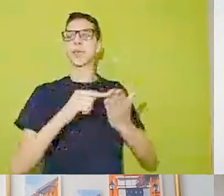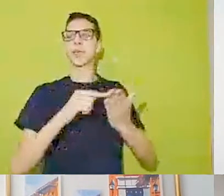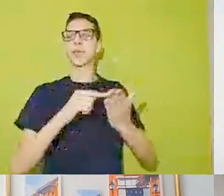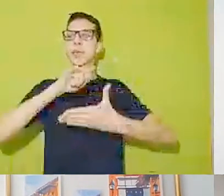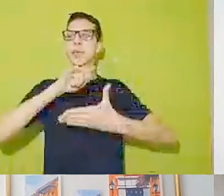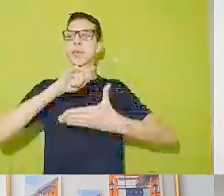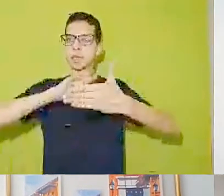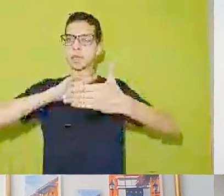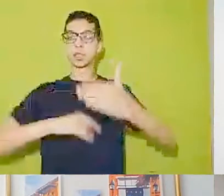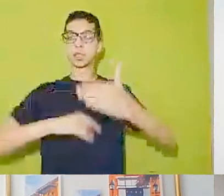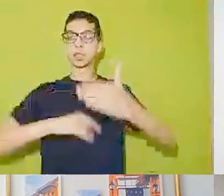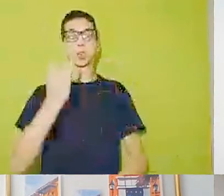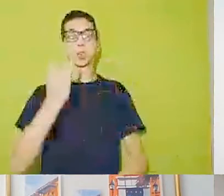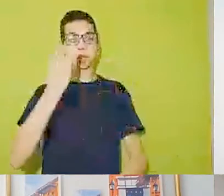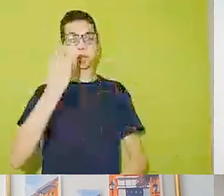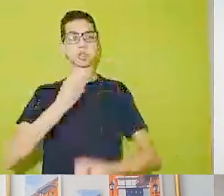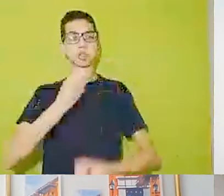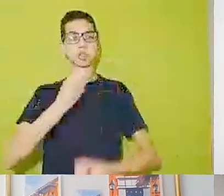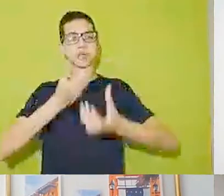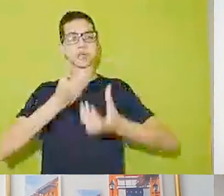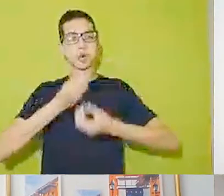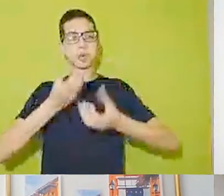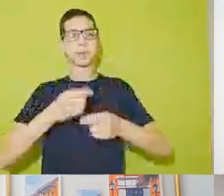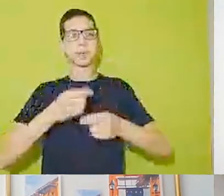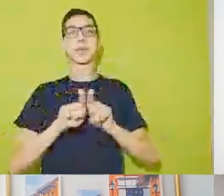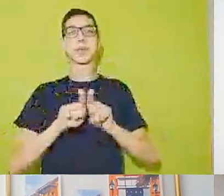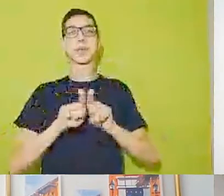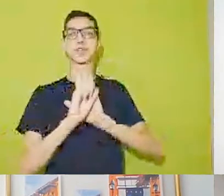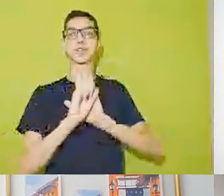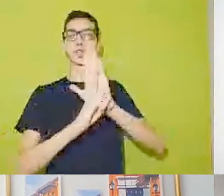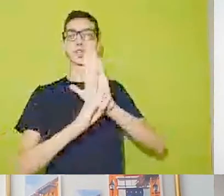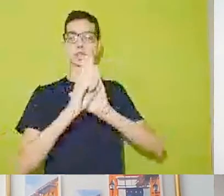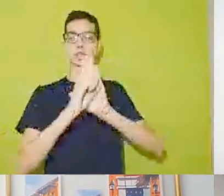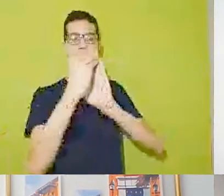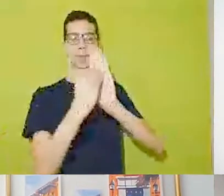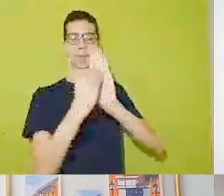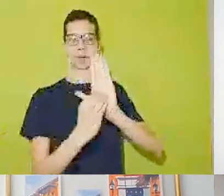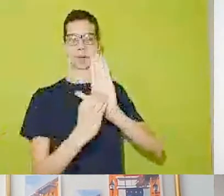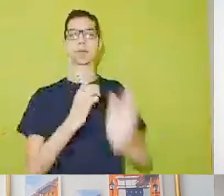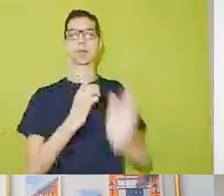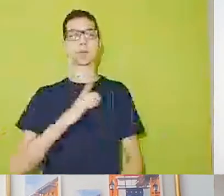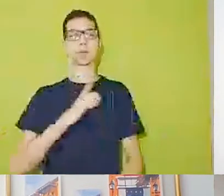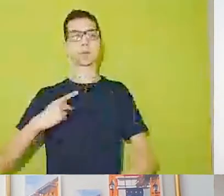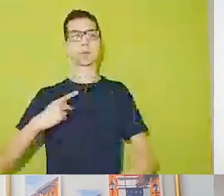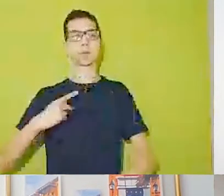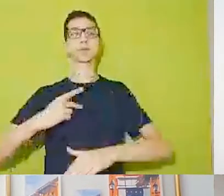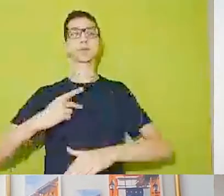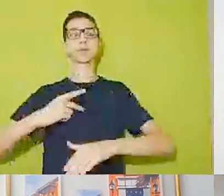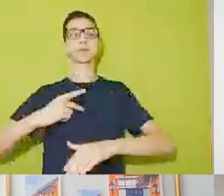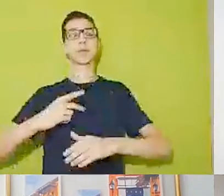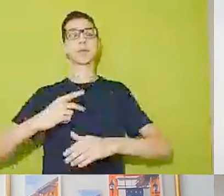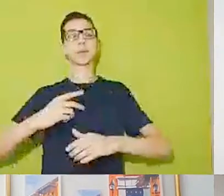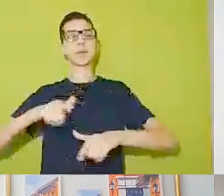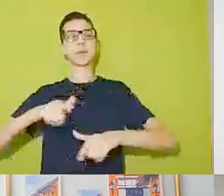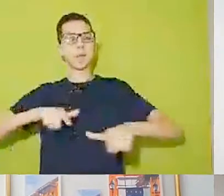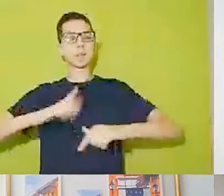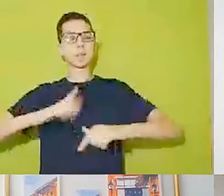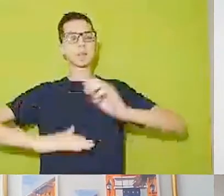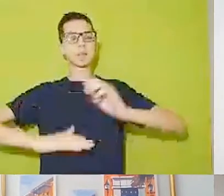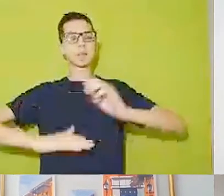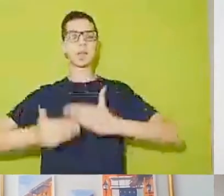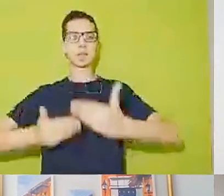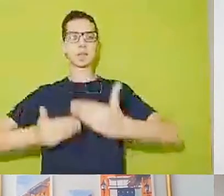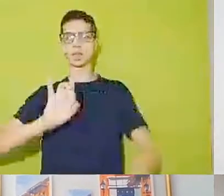de informações e de diretrizes para a atuação dos defensores e defensoras, e não só para os defensores e defensoras, mas também os